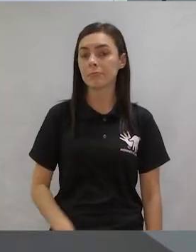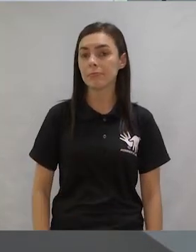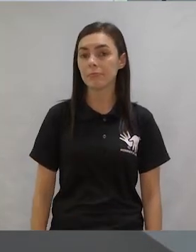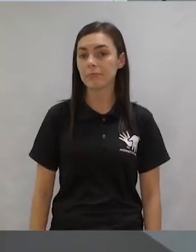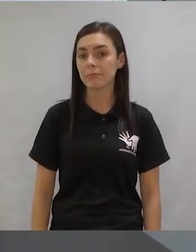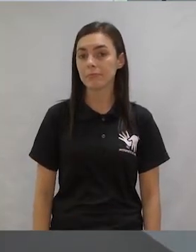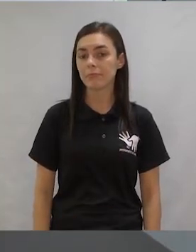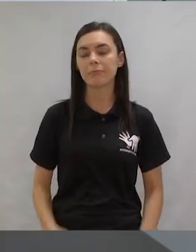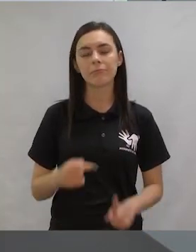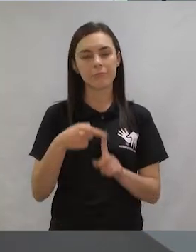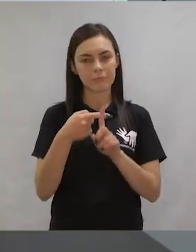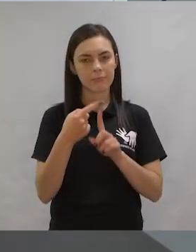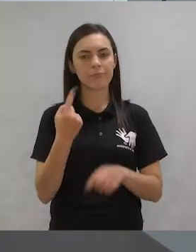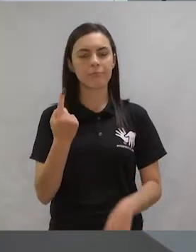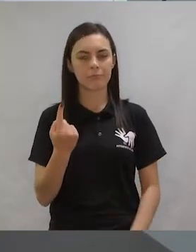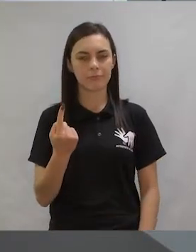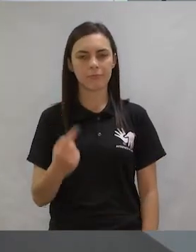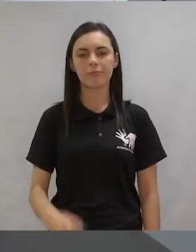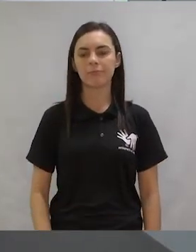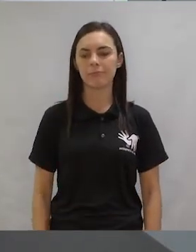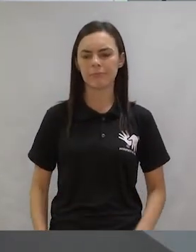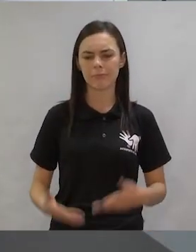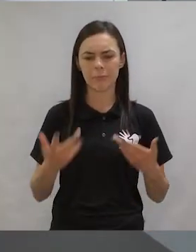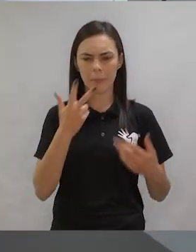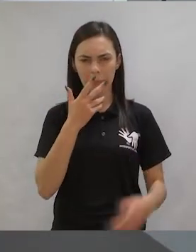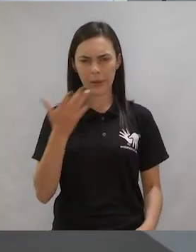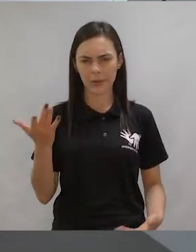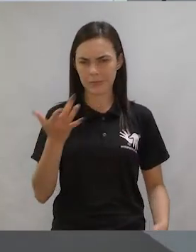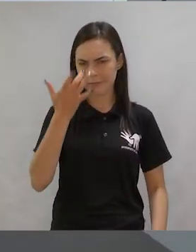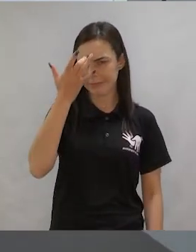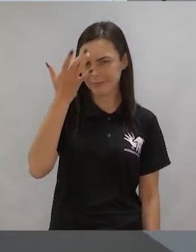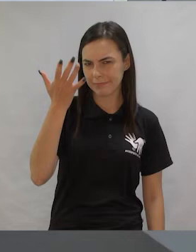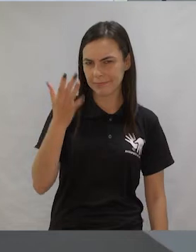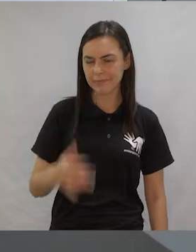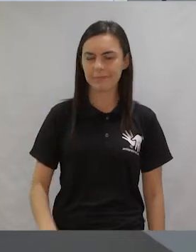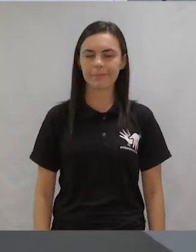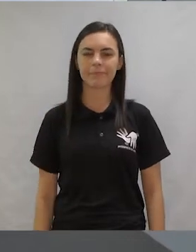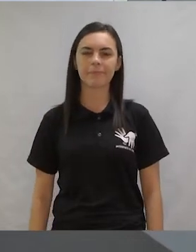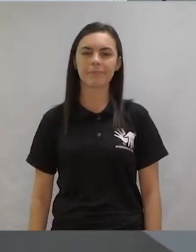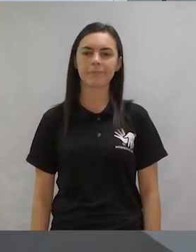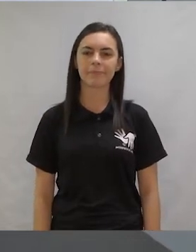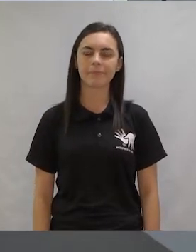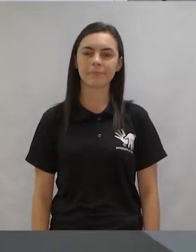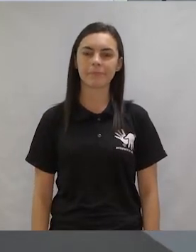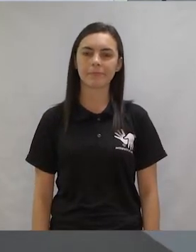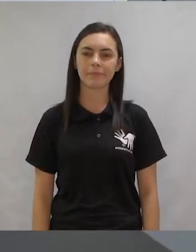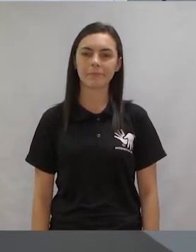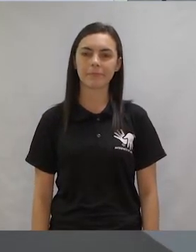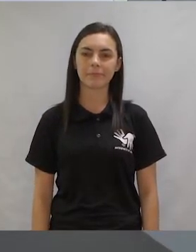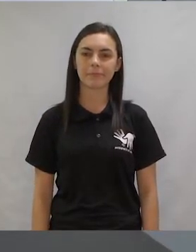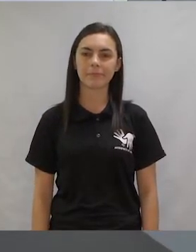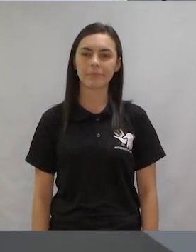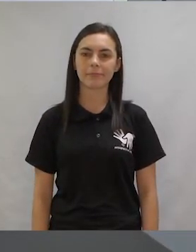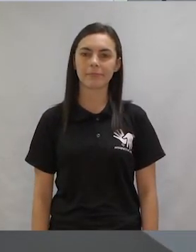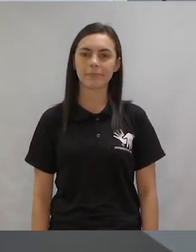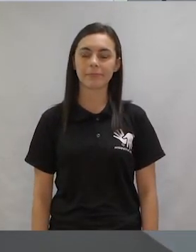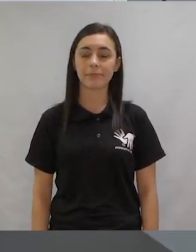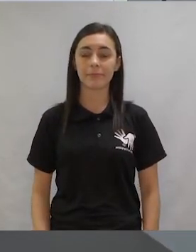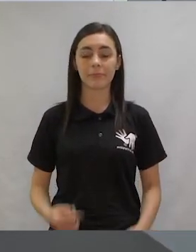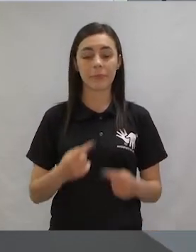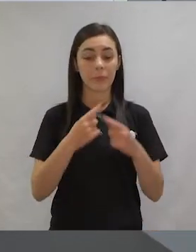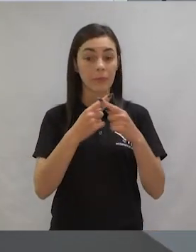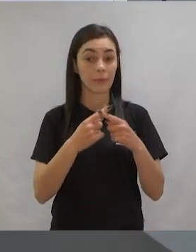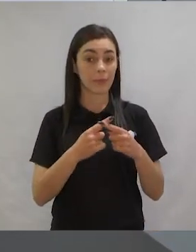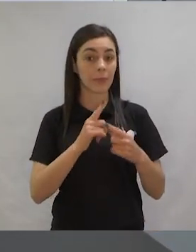Número 1. Tá ficando mais fácil. Agora olha só. Temos que resolver